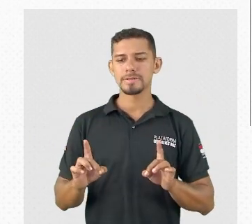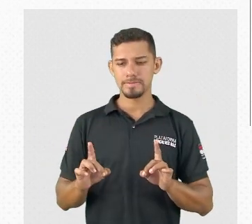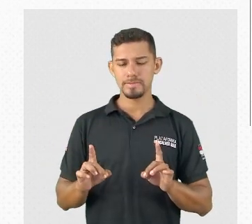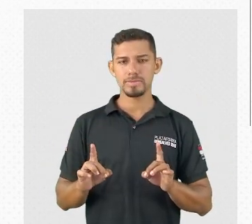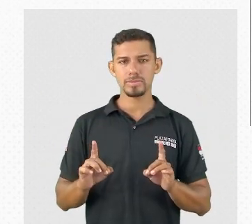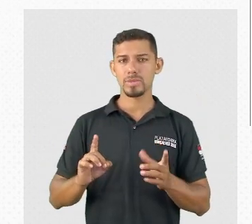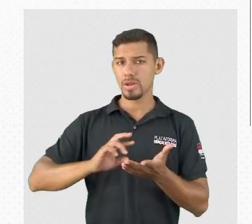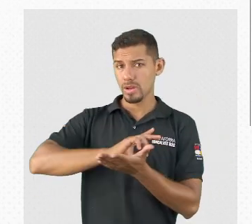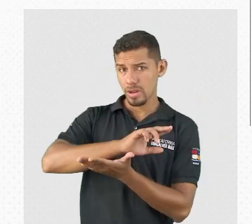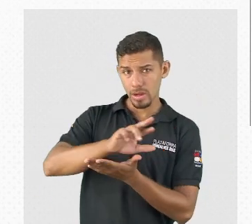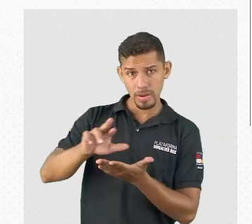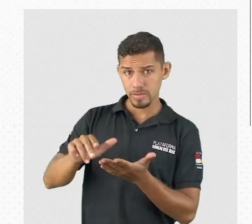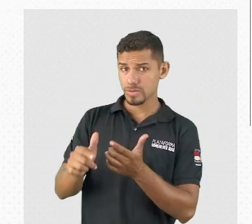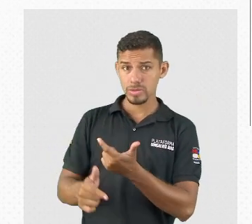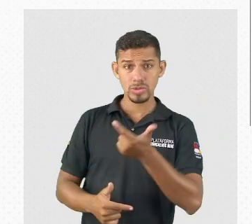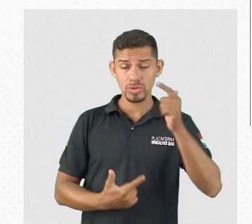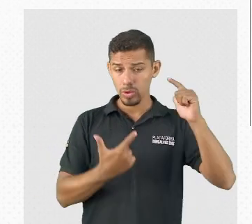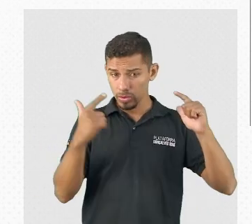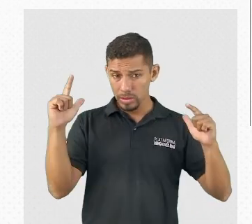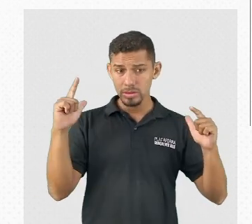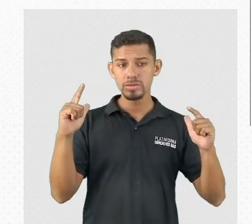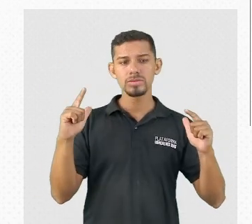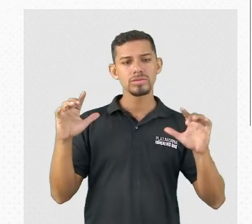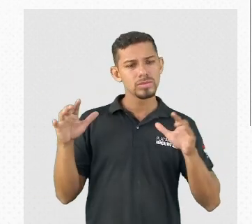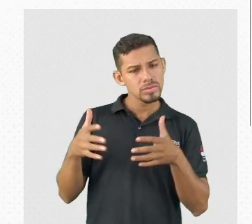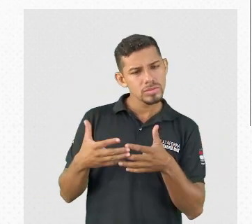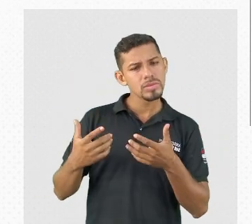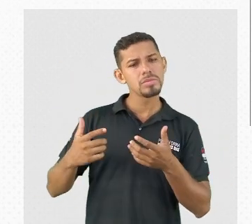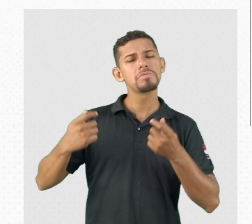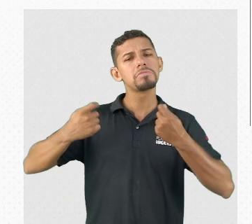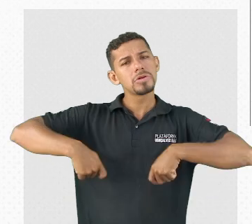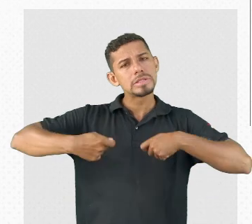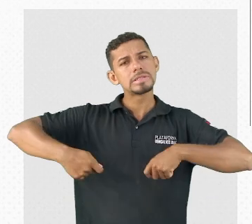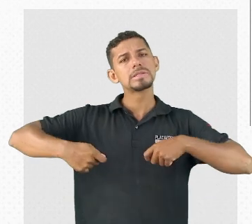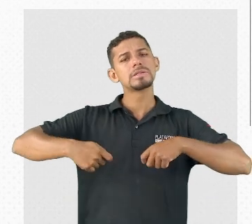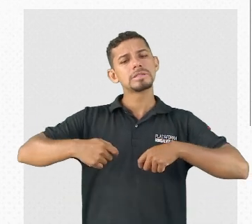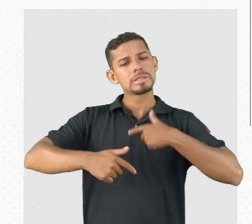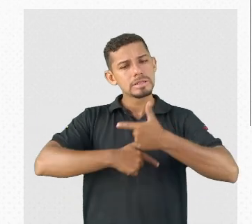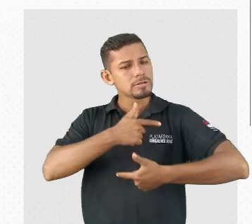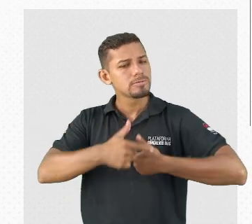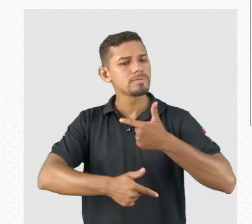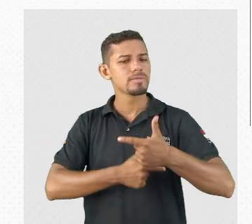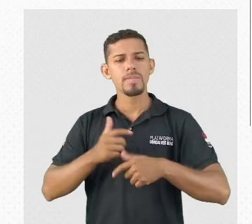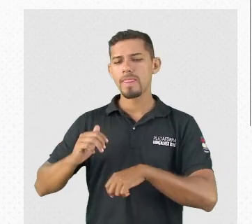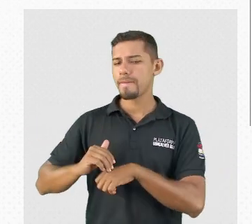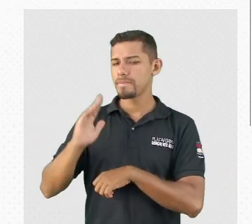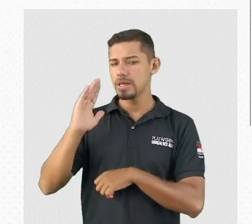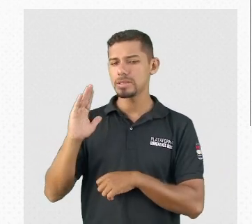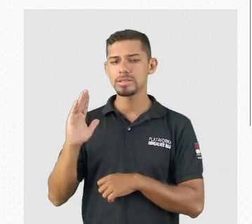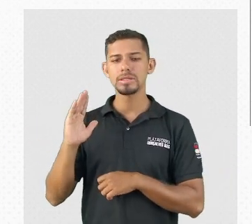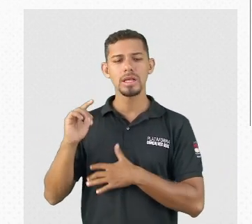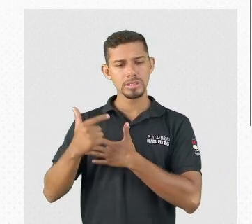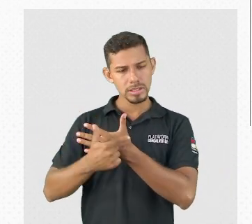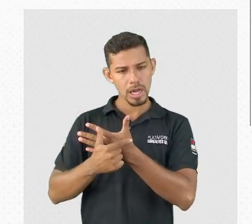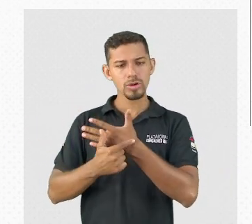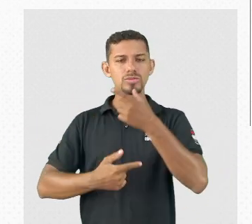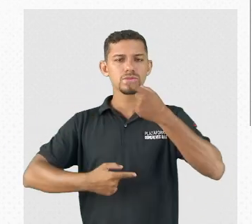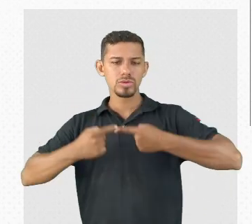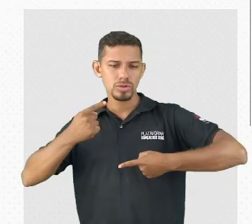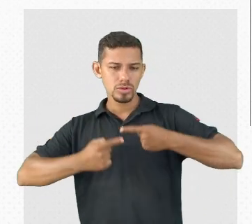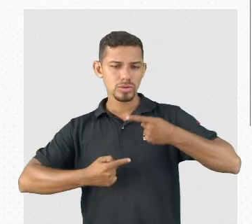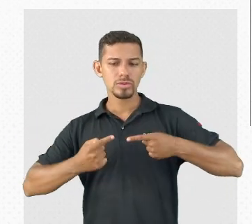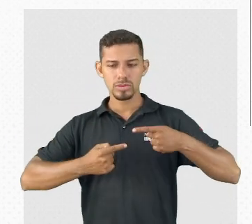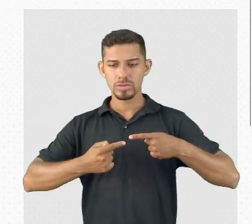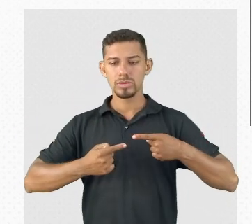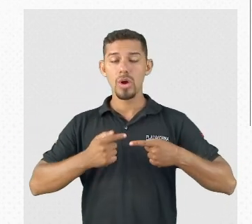Uma série de outras pessoas que poderia diversificar cada vez mais aí esses cargos políticos que têm sido